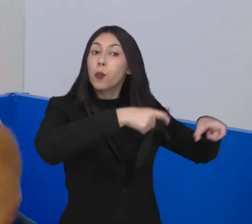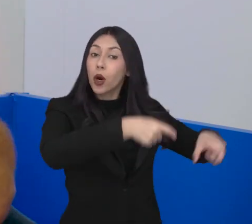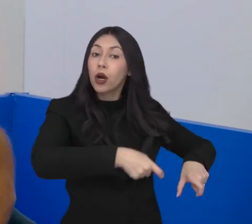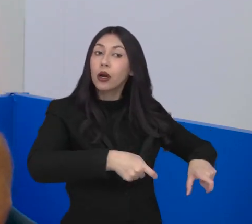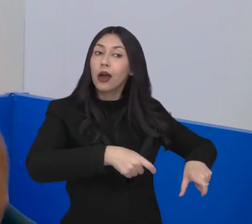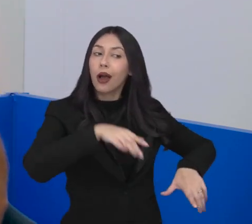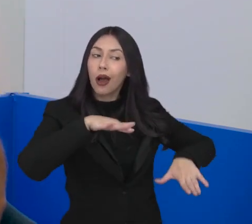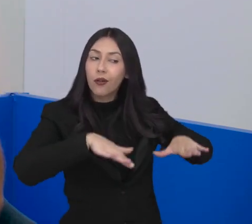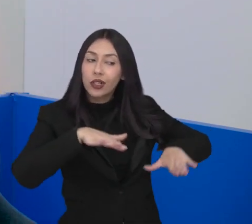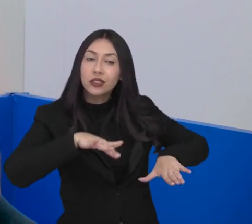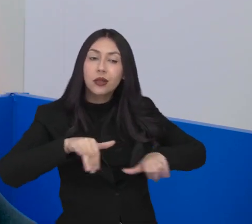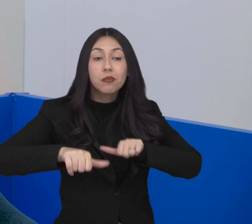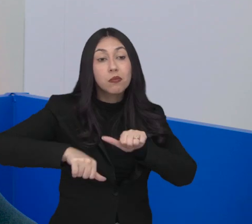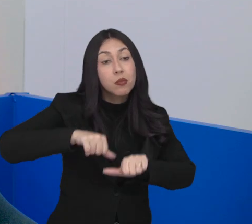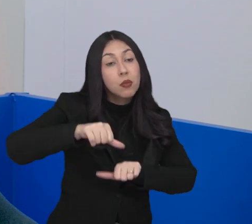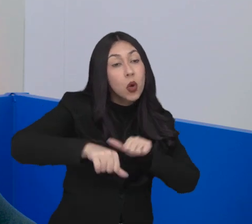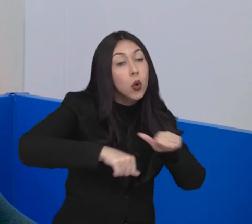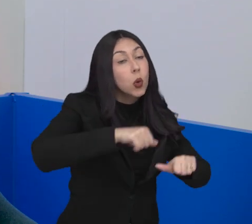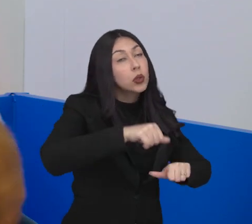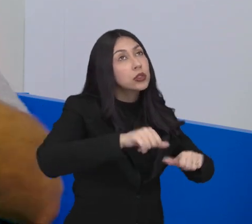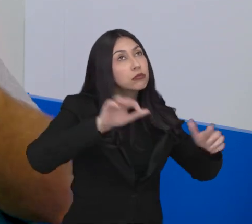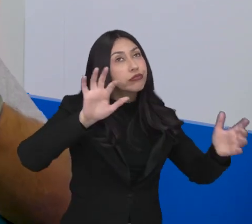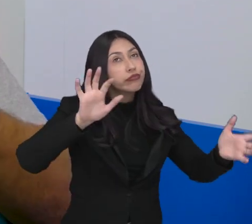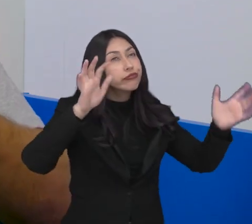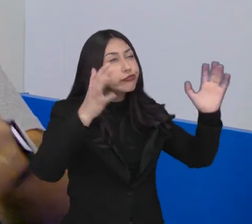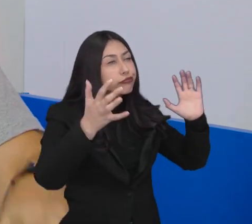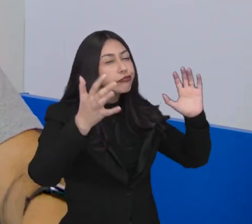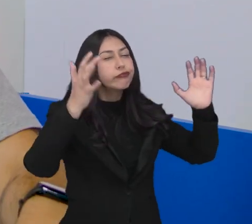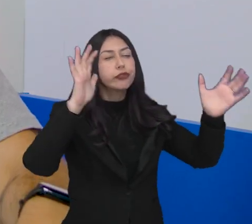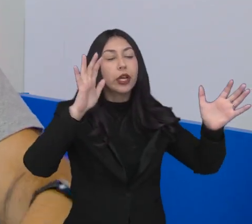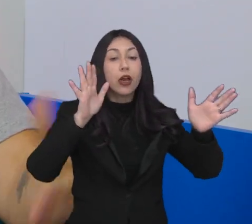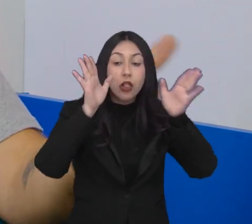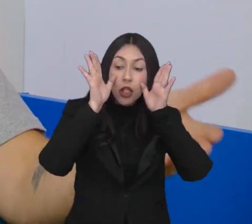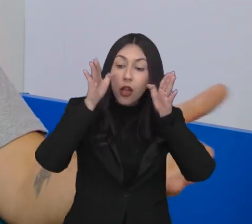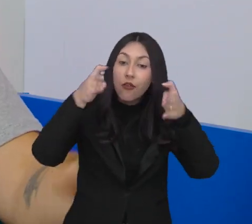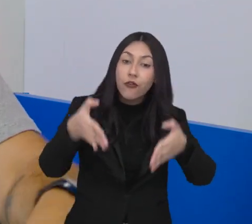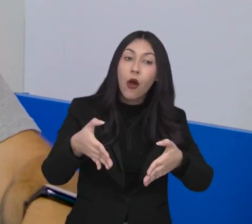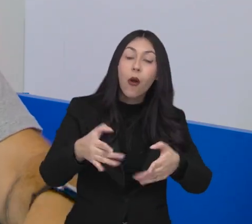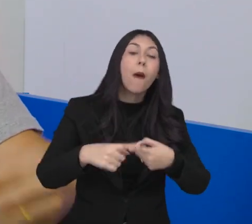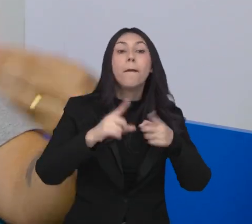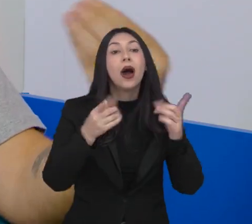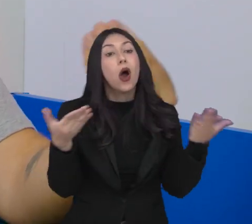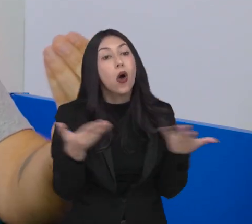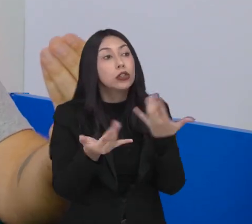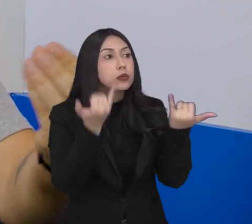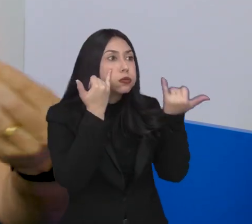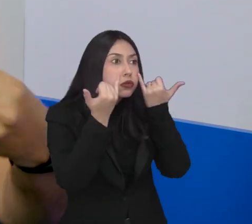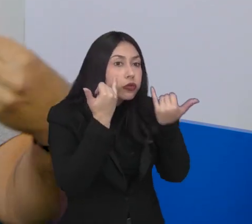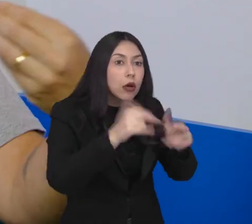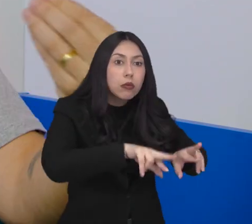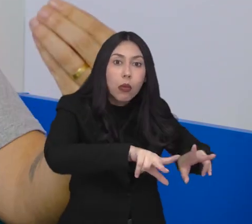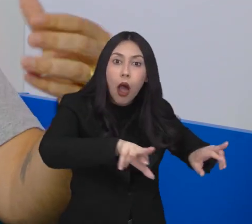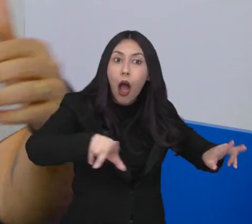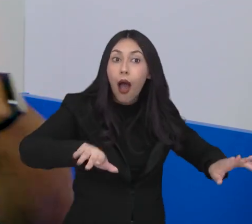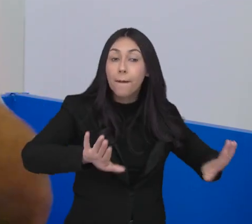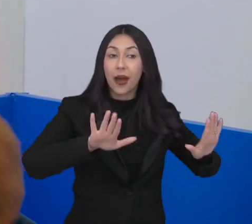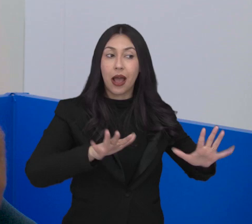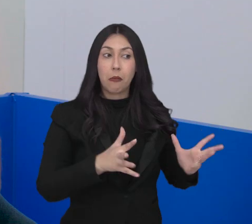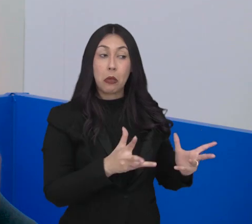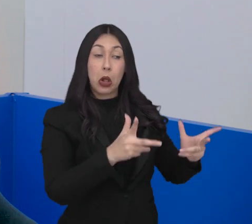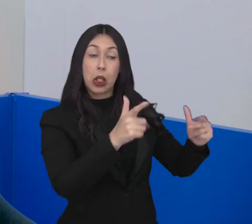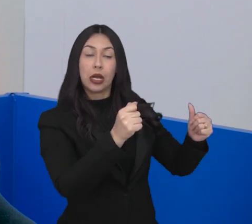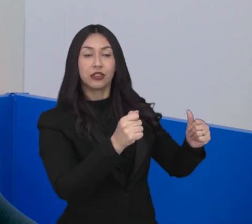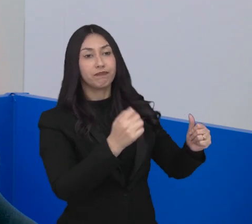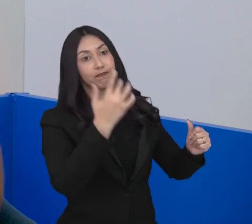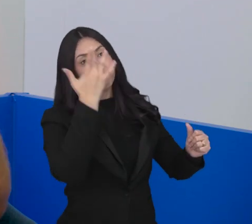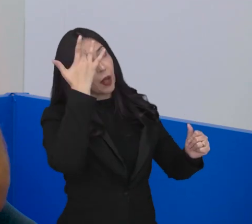pode mudar um pouquinho de acordo com variação climática, a gente vai apontar para isso. E hoje a gente tem muita informação disponível. Eu não estou falando de